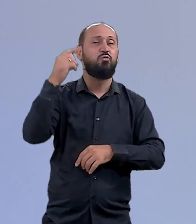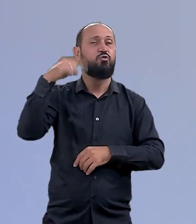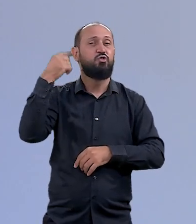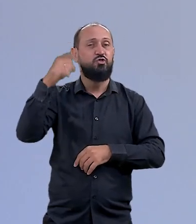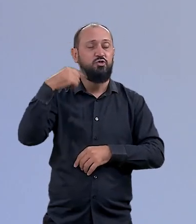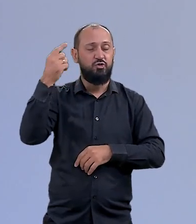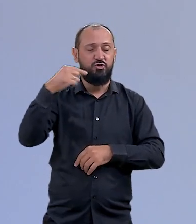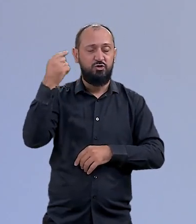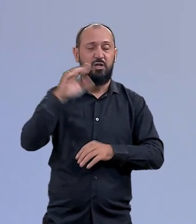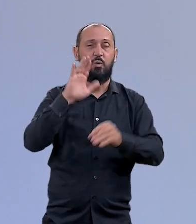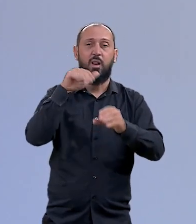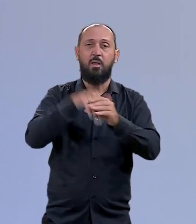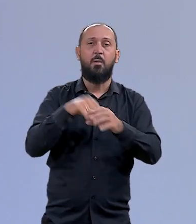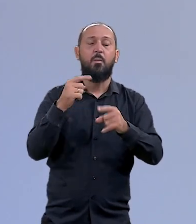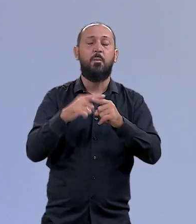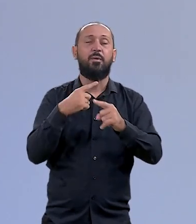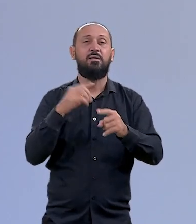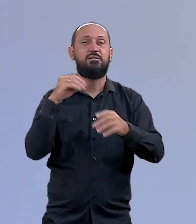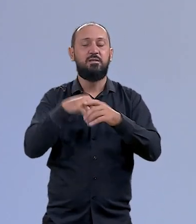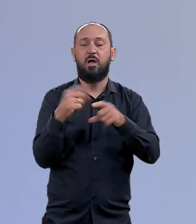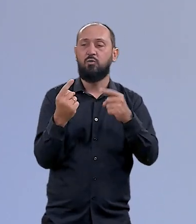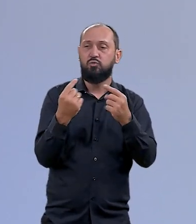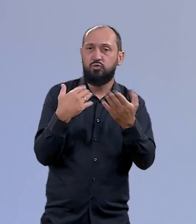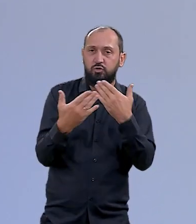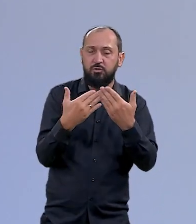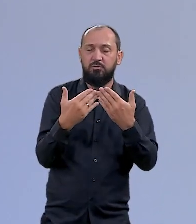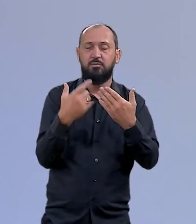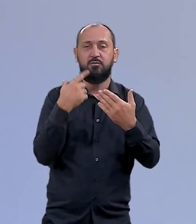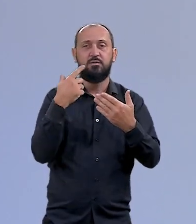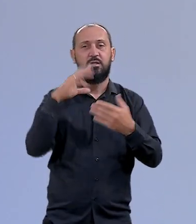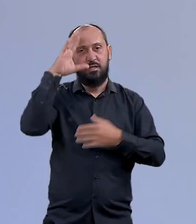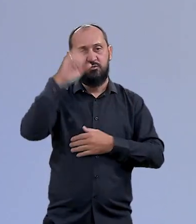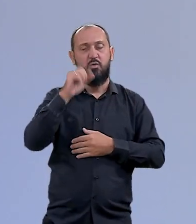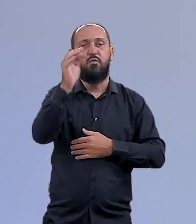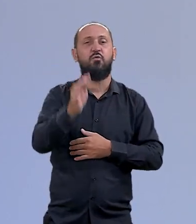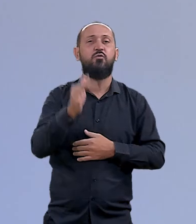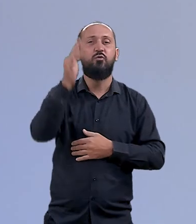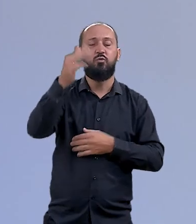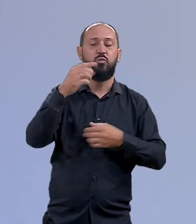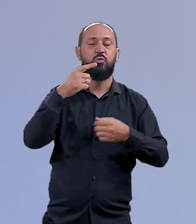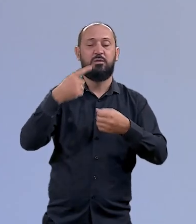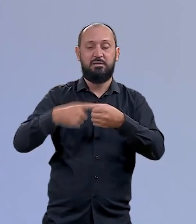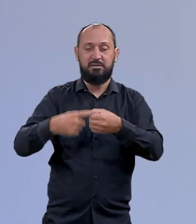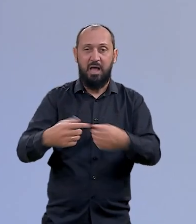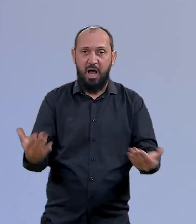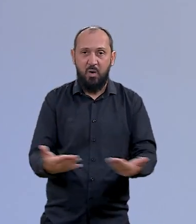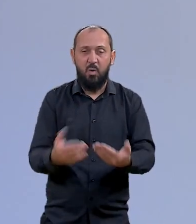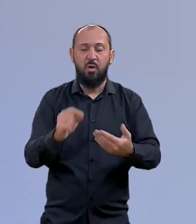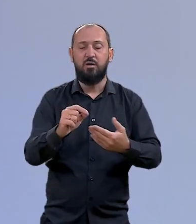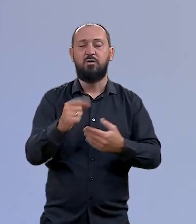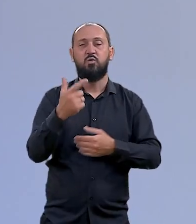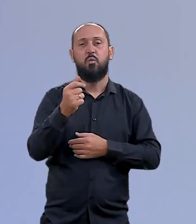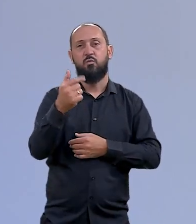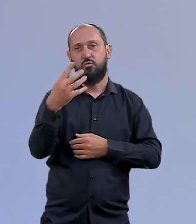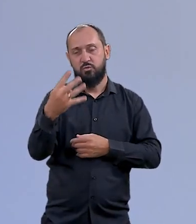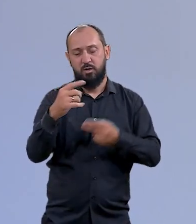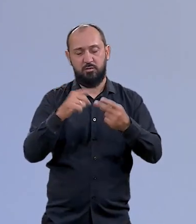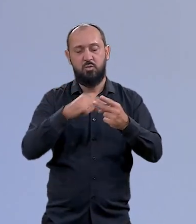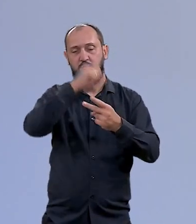eleitoral, porque você está discutindo, você está decidindo o futuro da cidade agora, né, na eleição de 2024, na